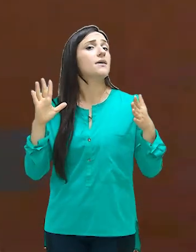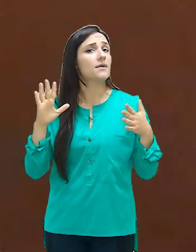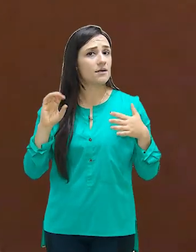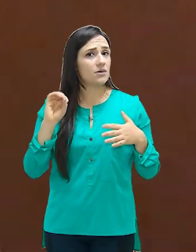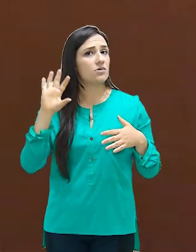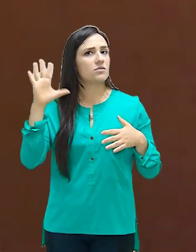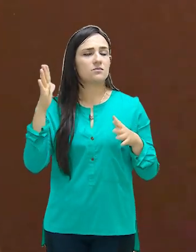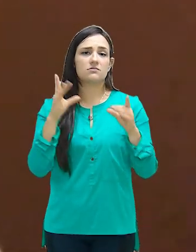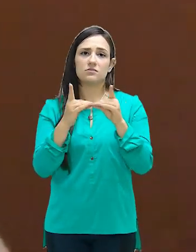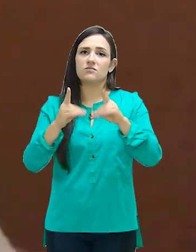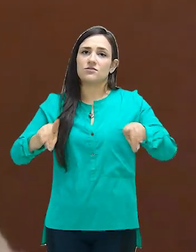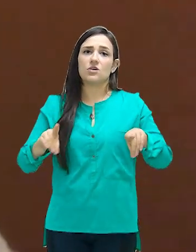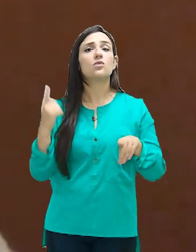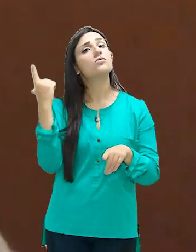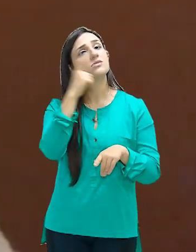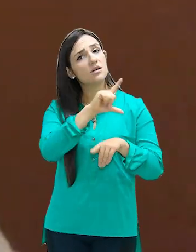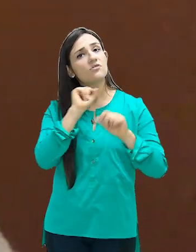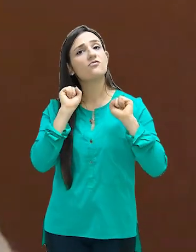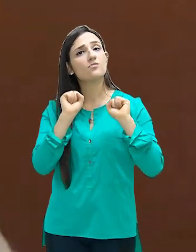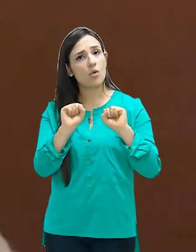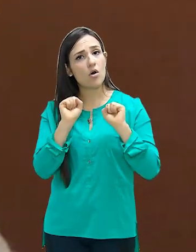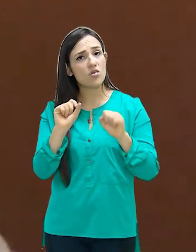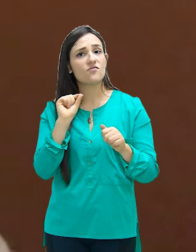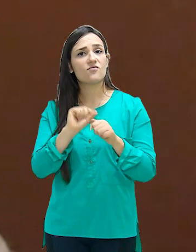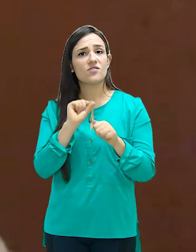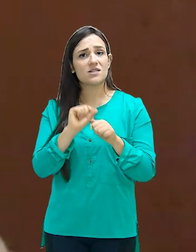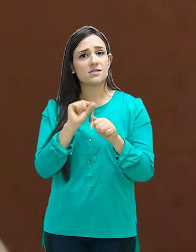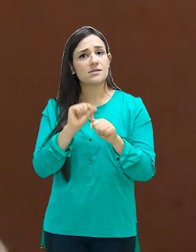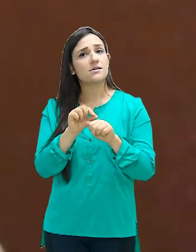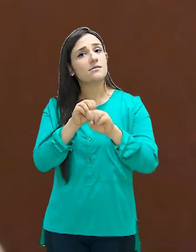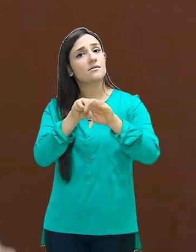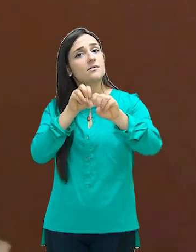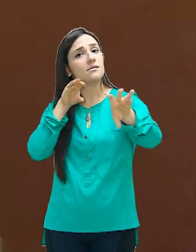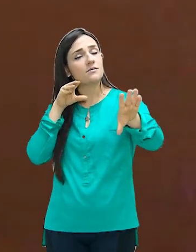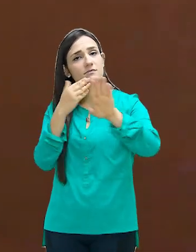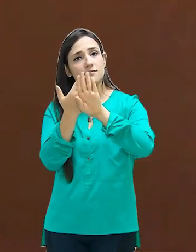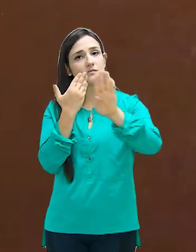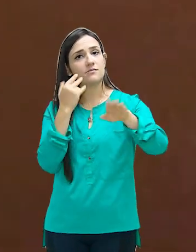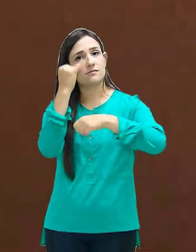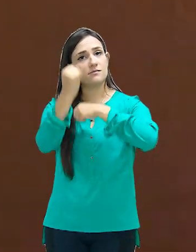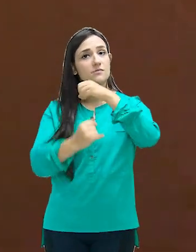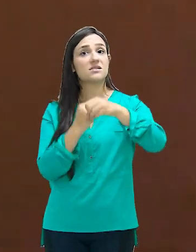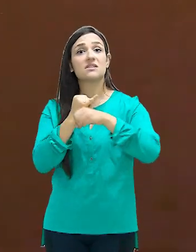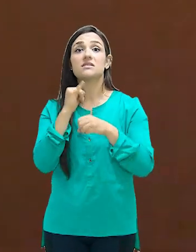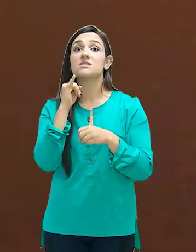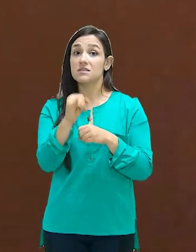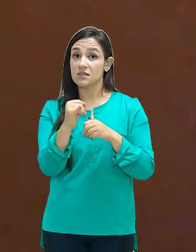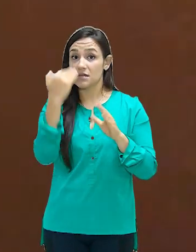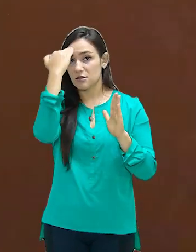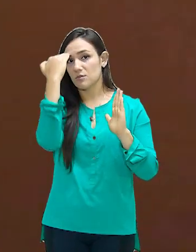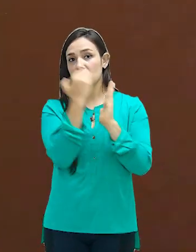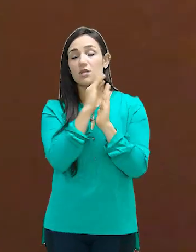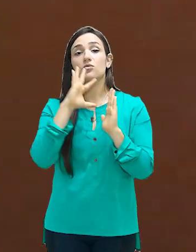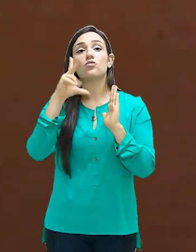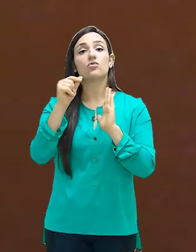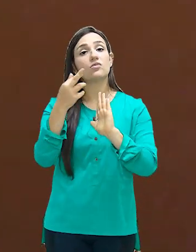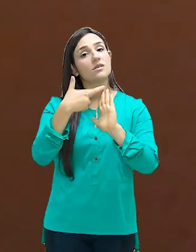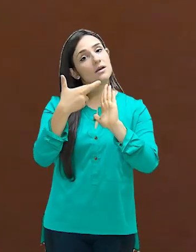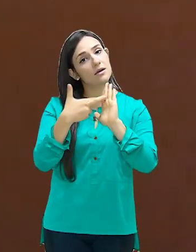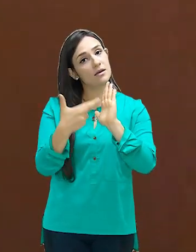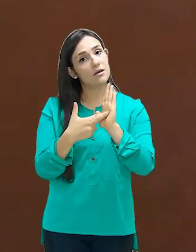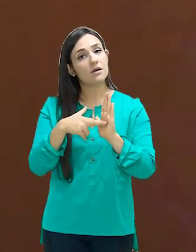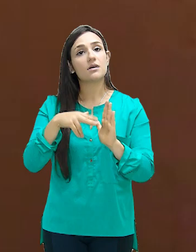ele pode ser realizado também dessa forma à distância, desde que atendidos os requisitos que o Código de Processo